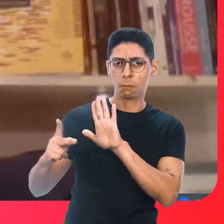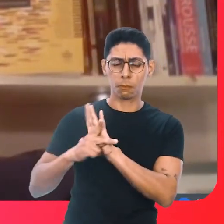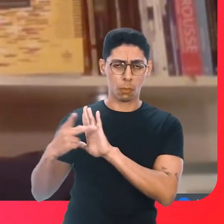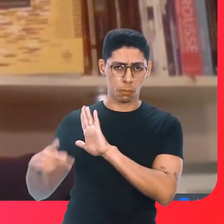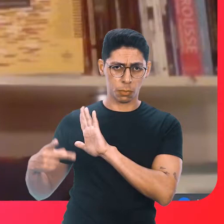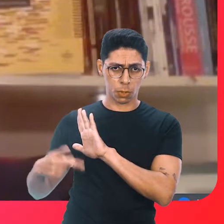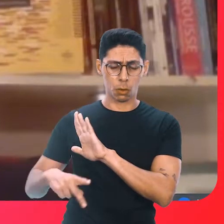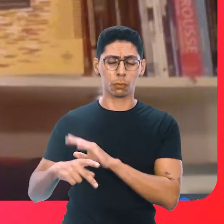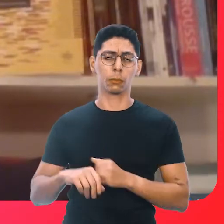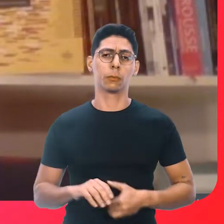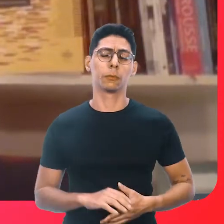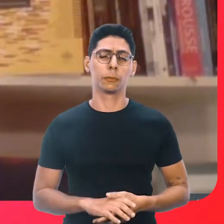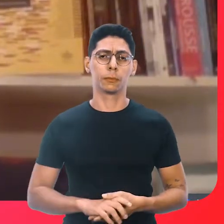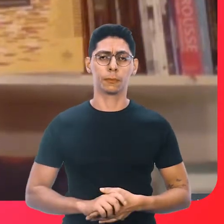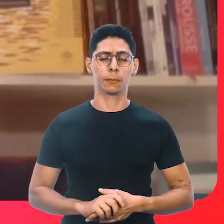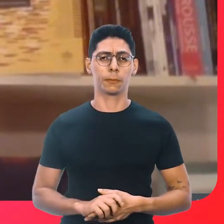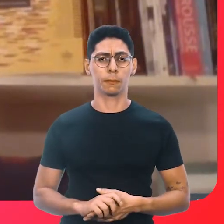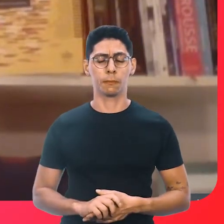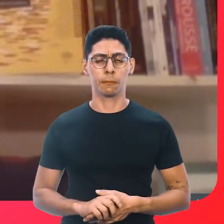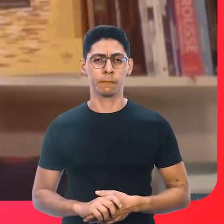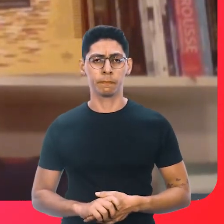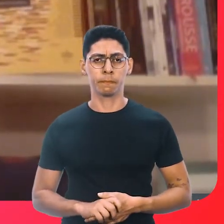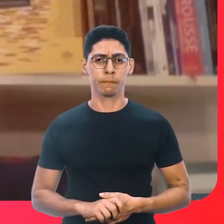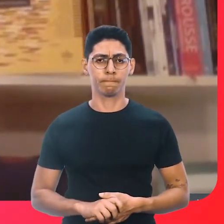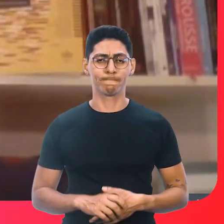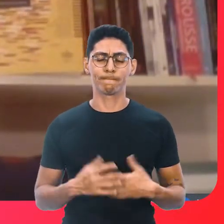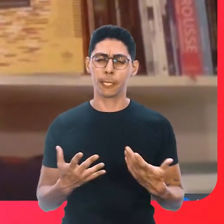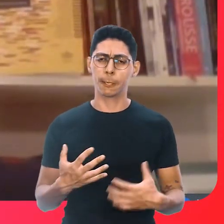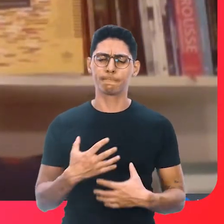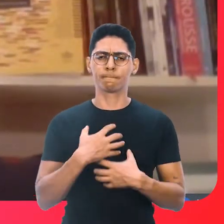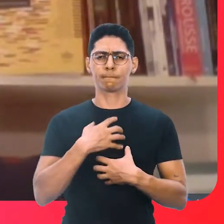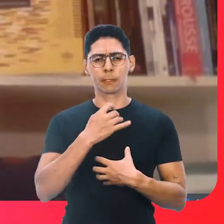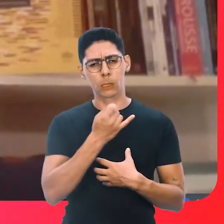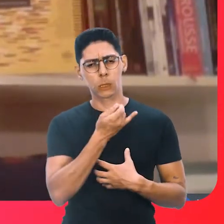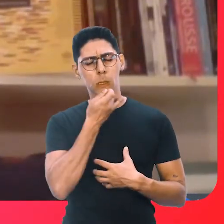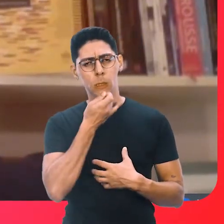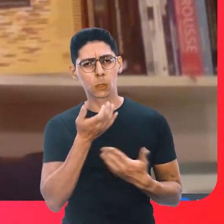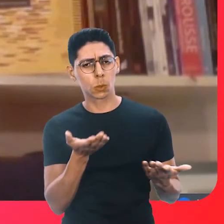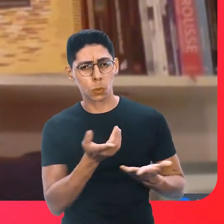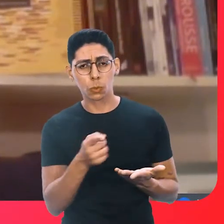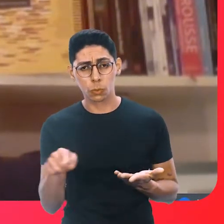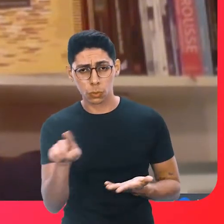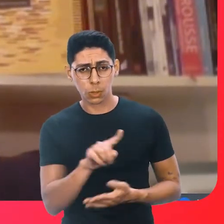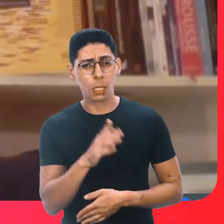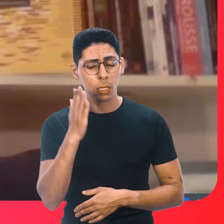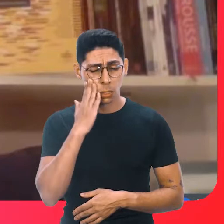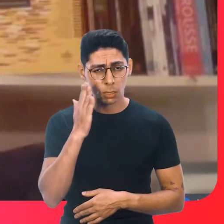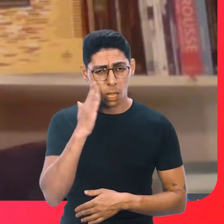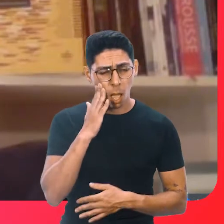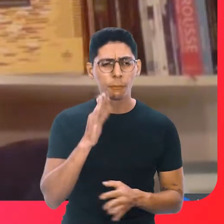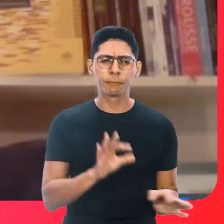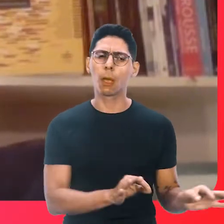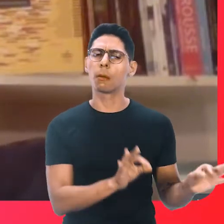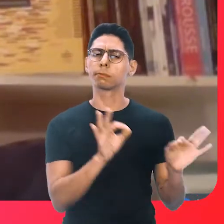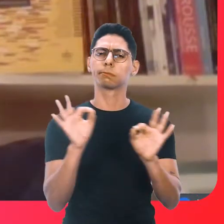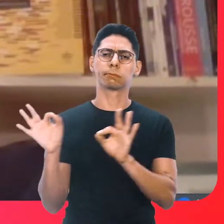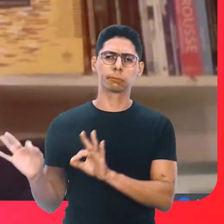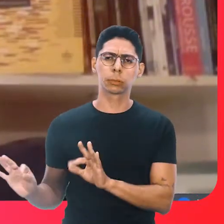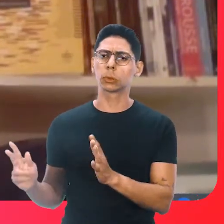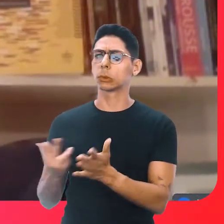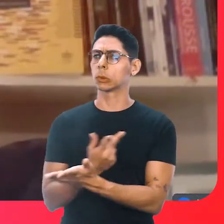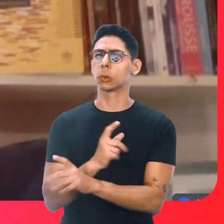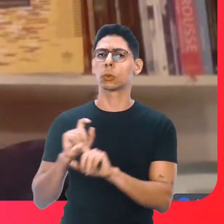poliomielite, o poliovírus. E nós temos que lamentar hoje, Antônio, você sabe bem disso, você está acompanhando, que